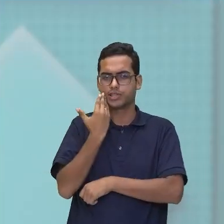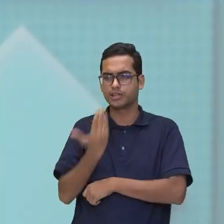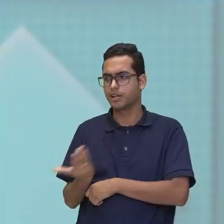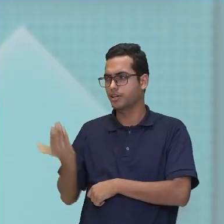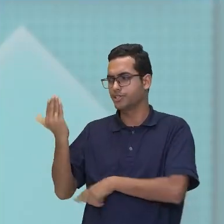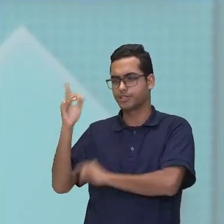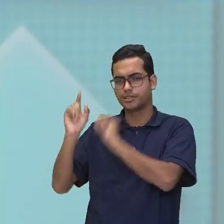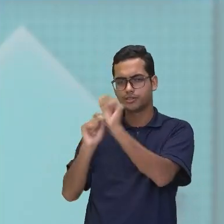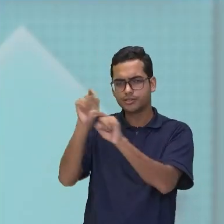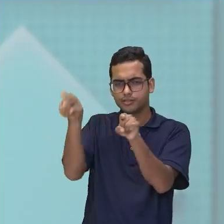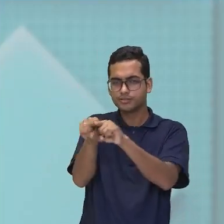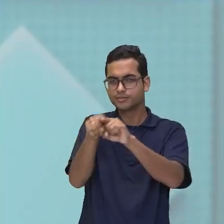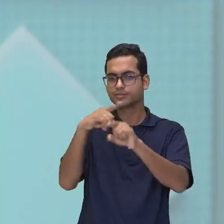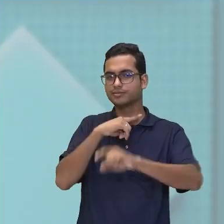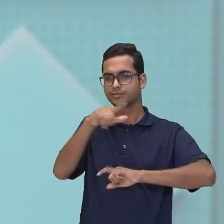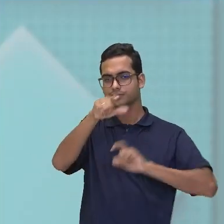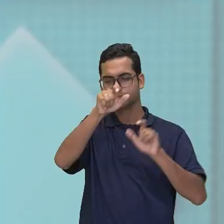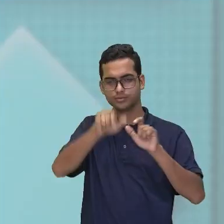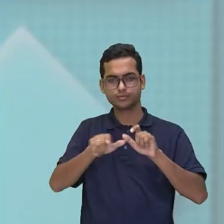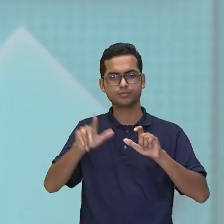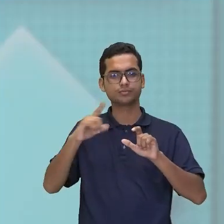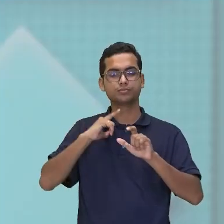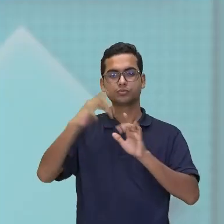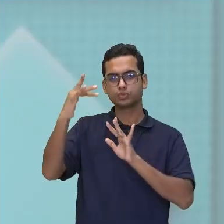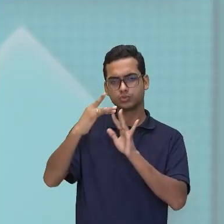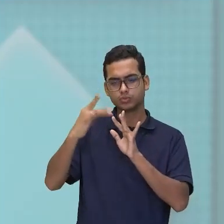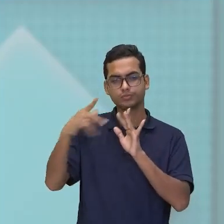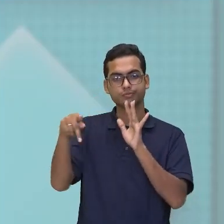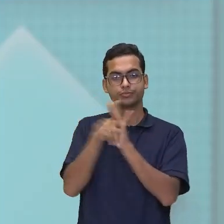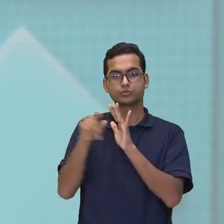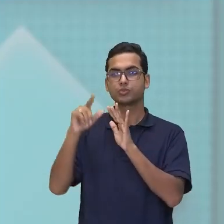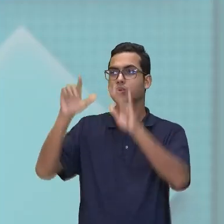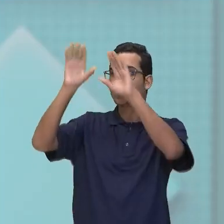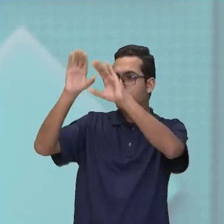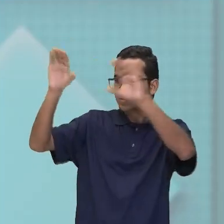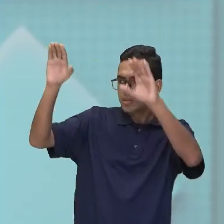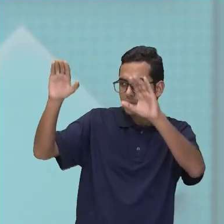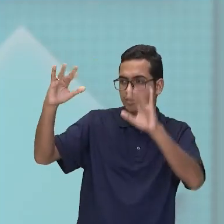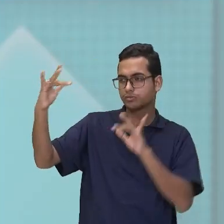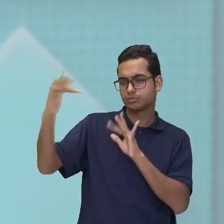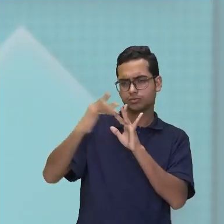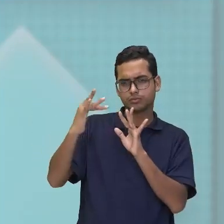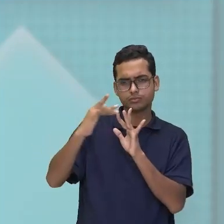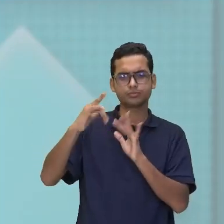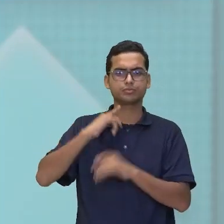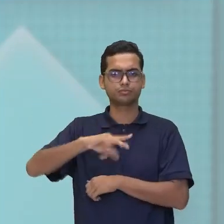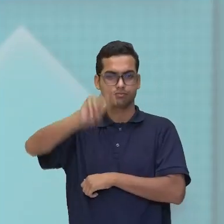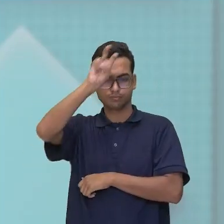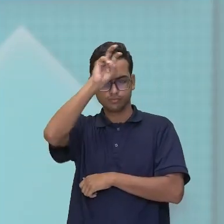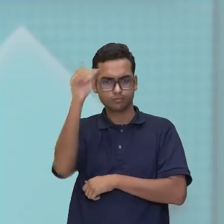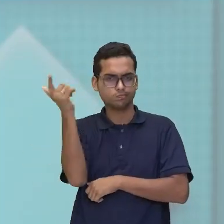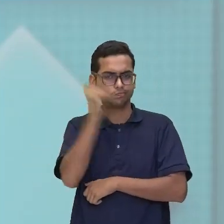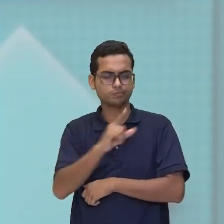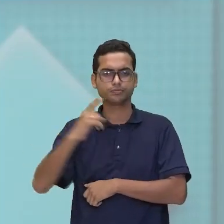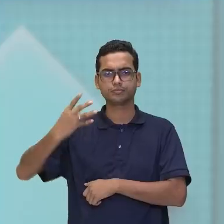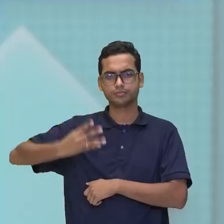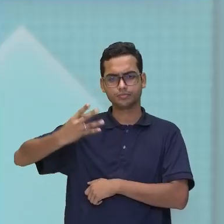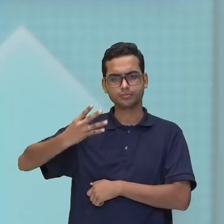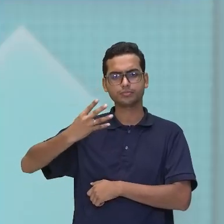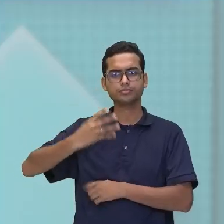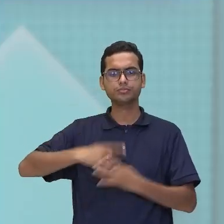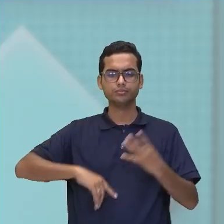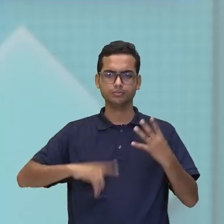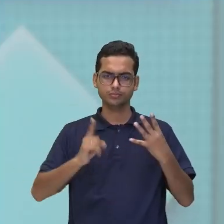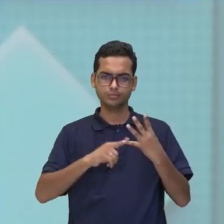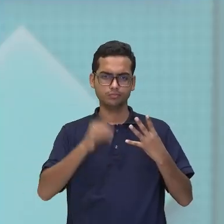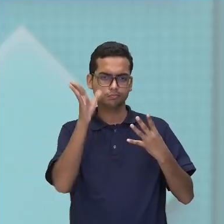do Egito é a de Faraó Djoser, tá? Então, nós temos a quarta curiosidade, que é a pirâmide de Quéops,